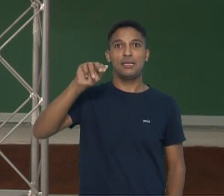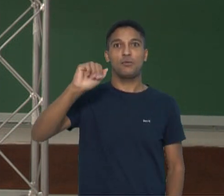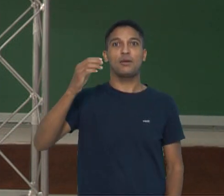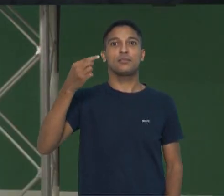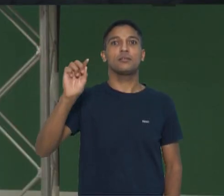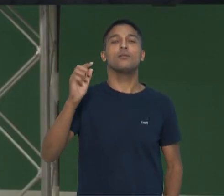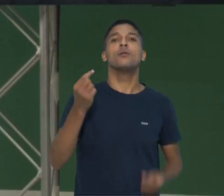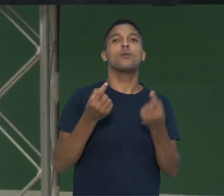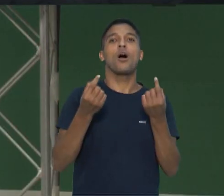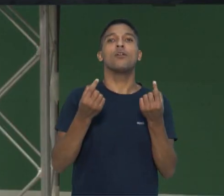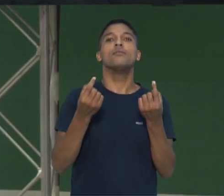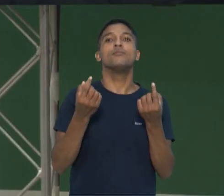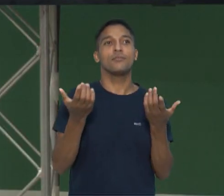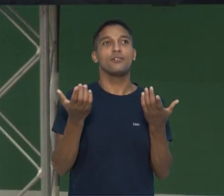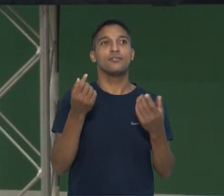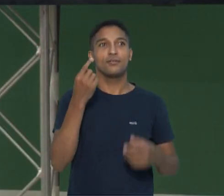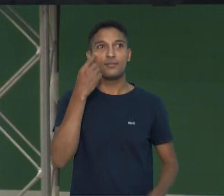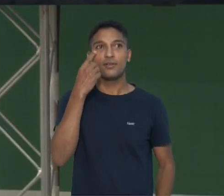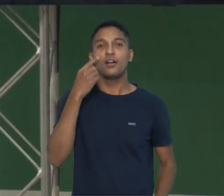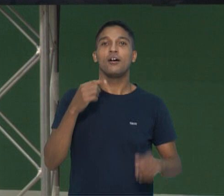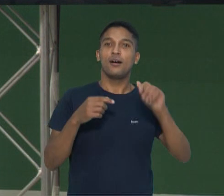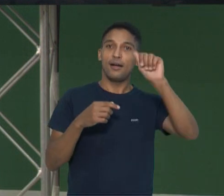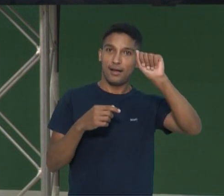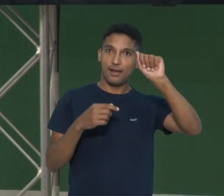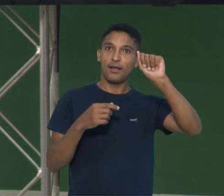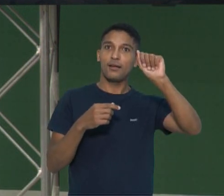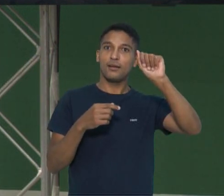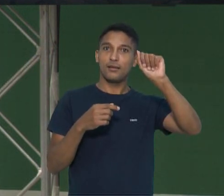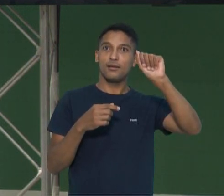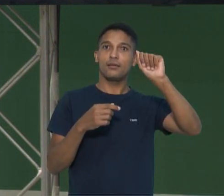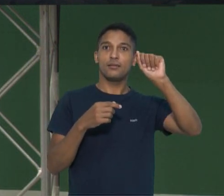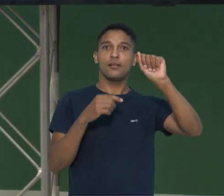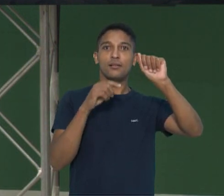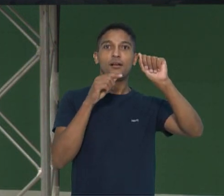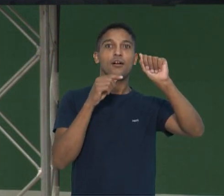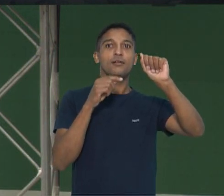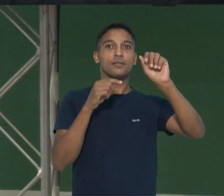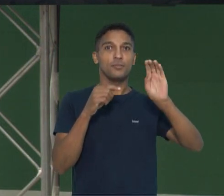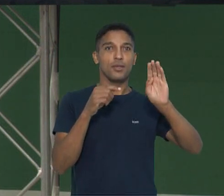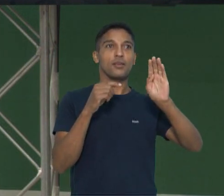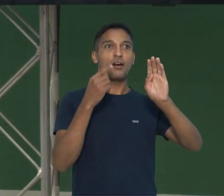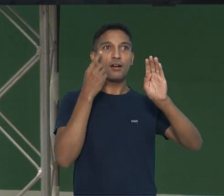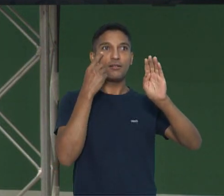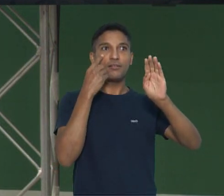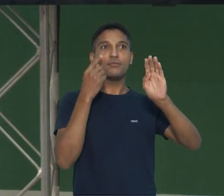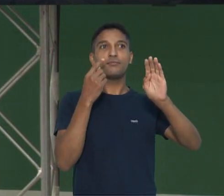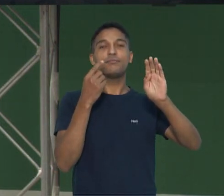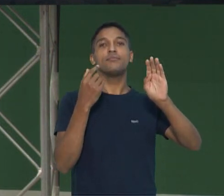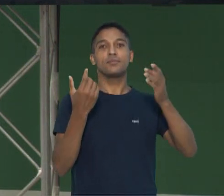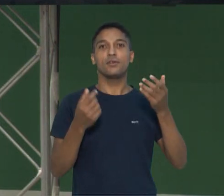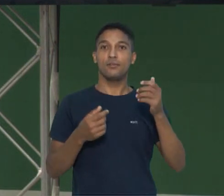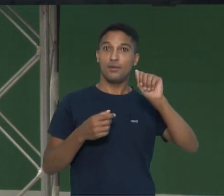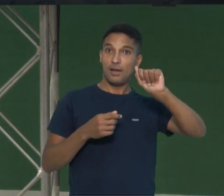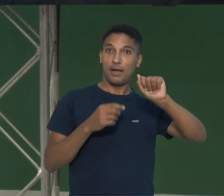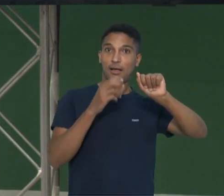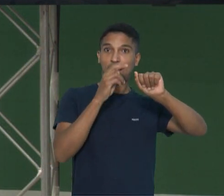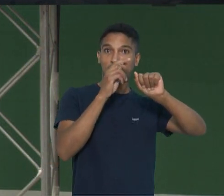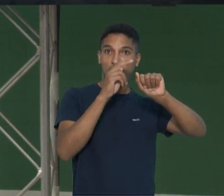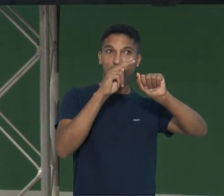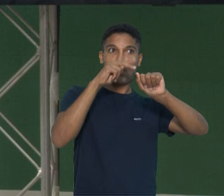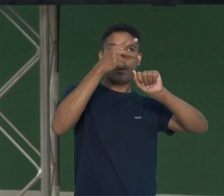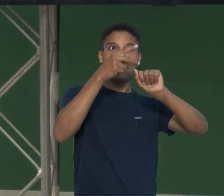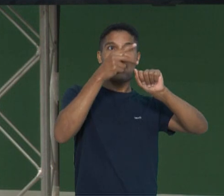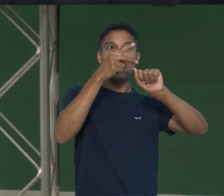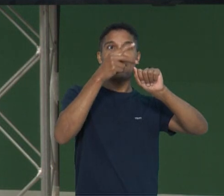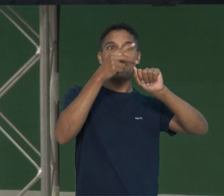enunciado. A e B são os valores que eu tenho, então o a ao quadrado vai estar abaixo do y